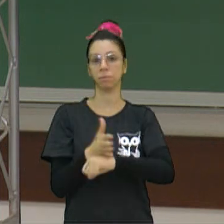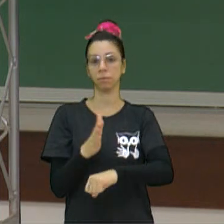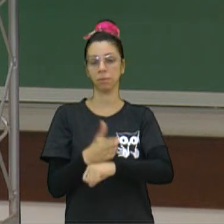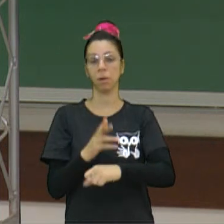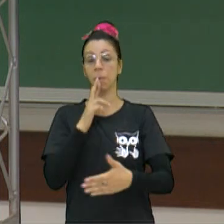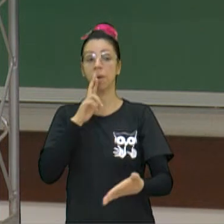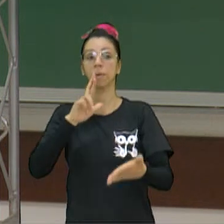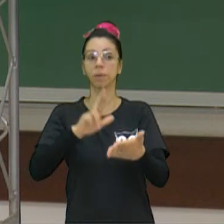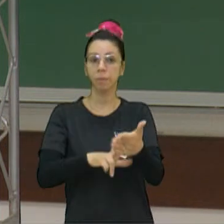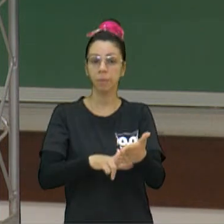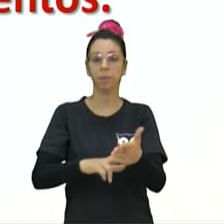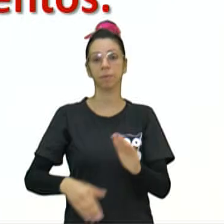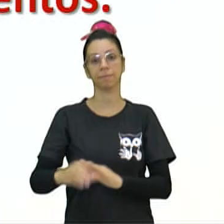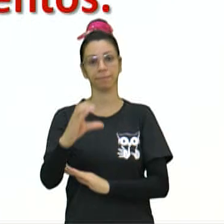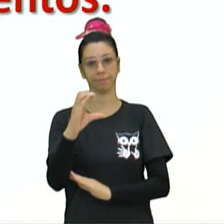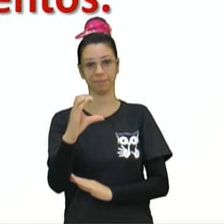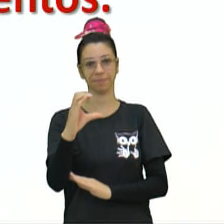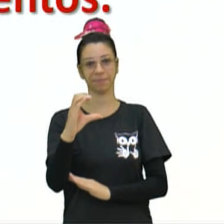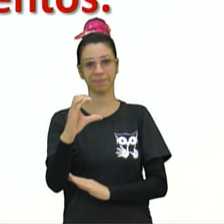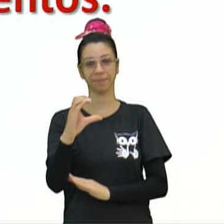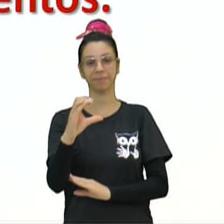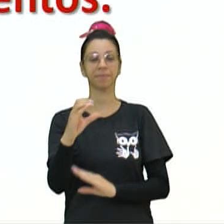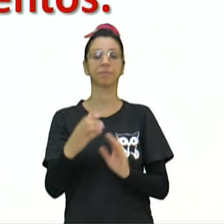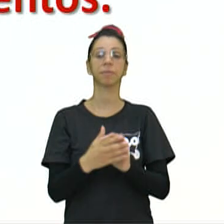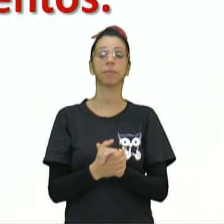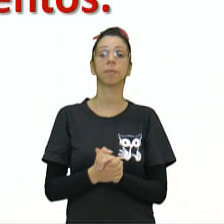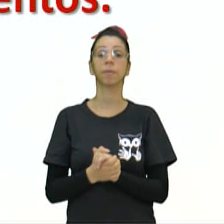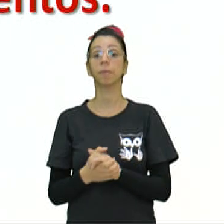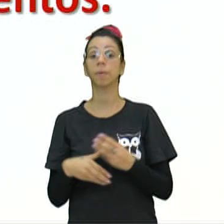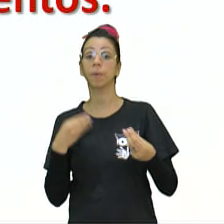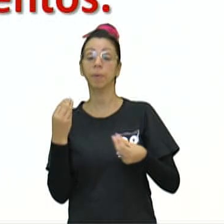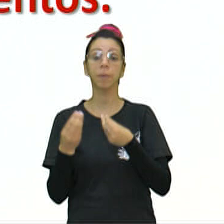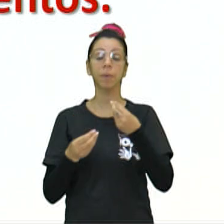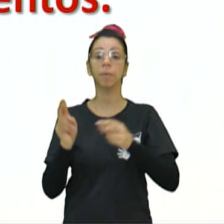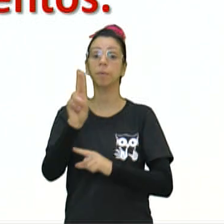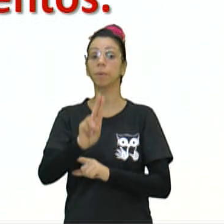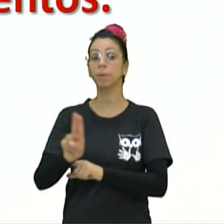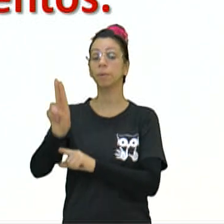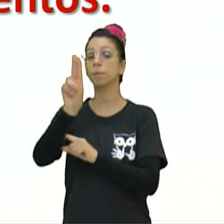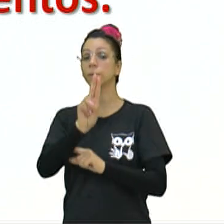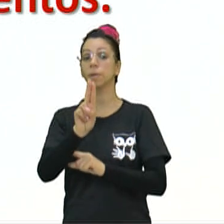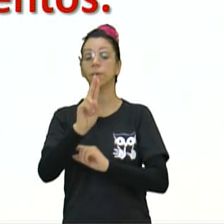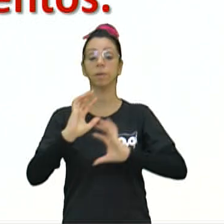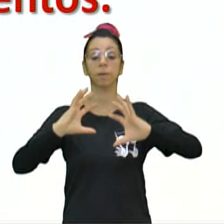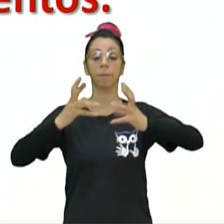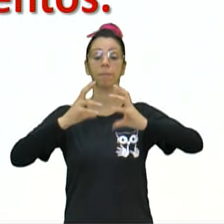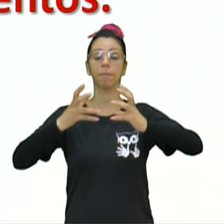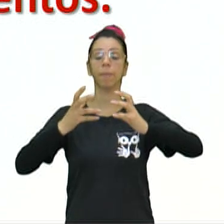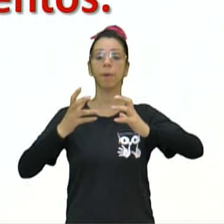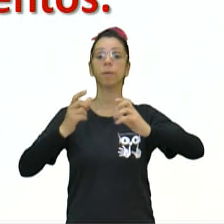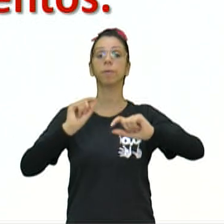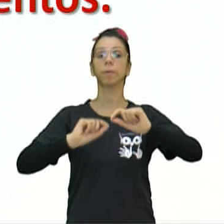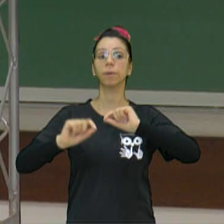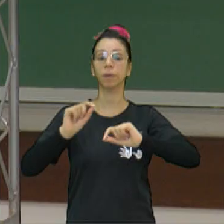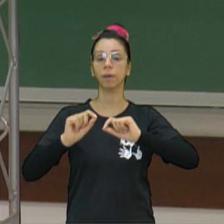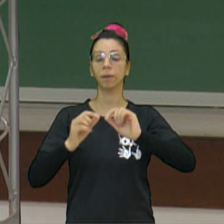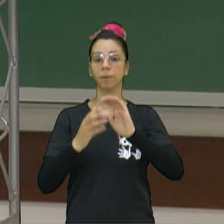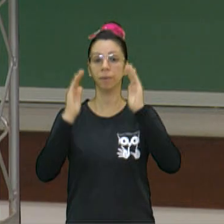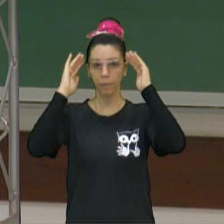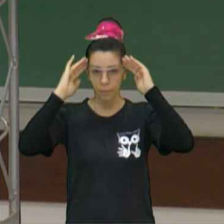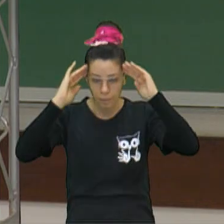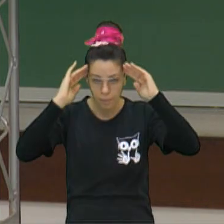Resposta correta, letra C. Então lá, quando se utiliza do acessório da bola, trabalha-se bastante